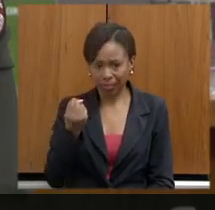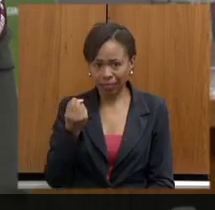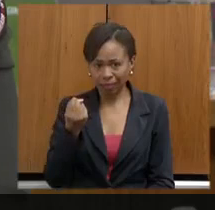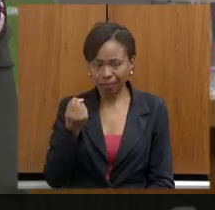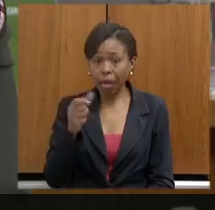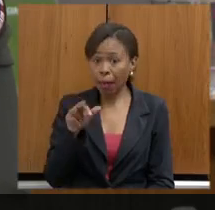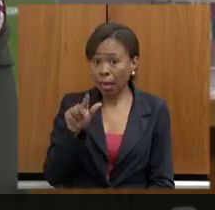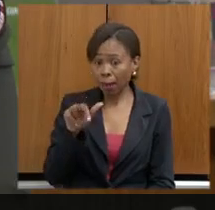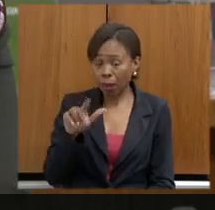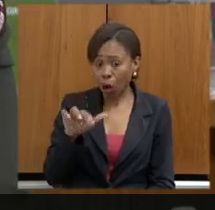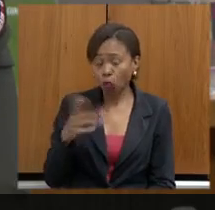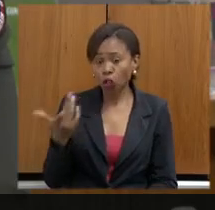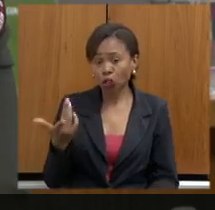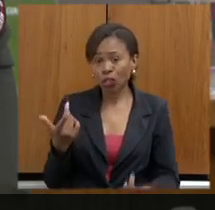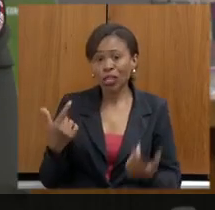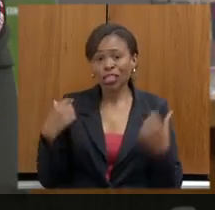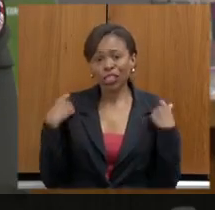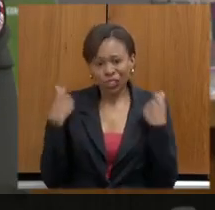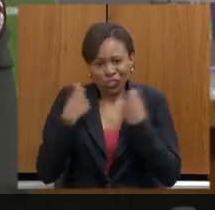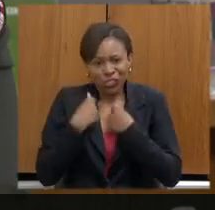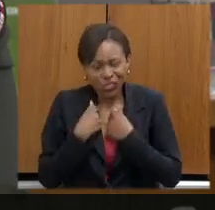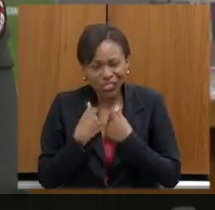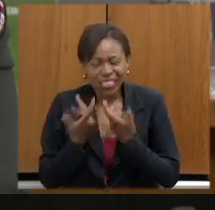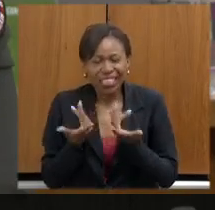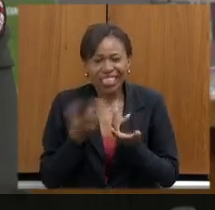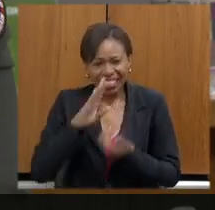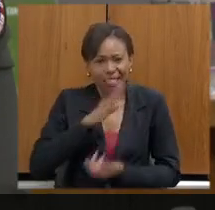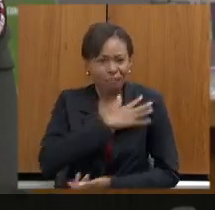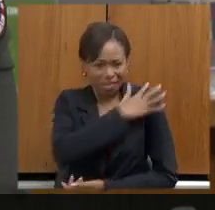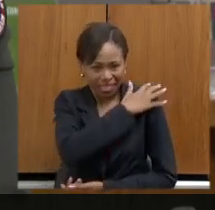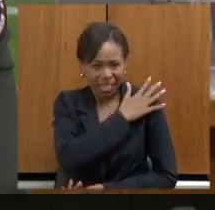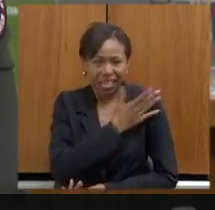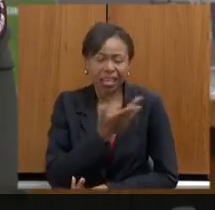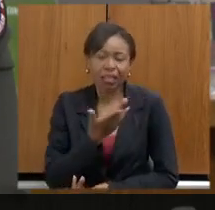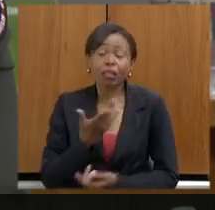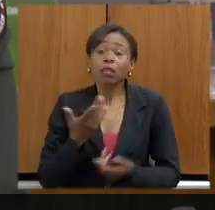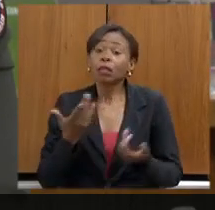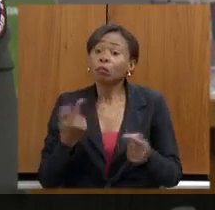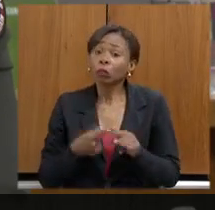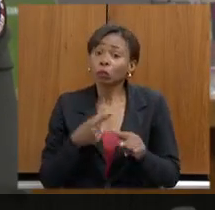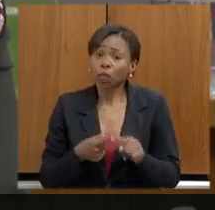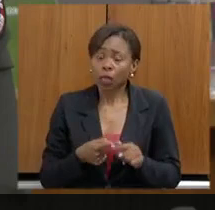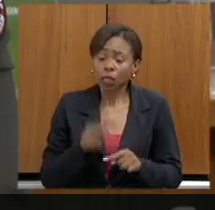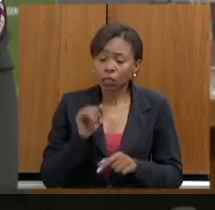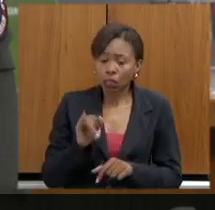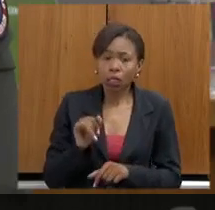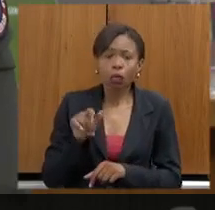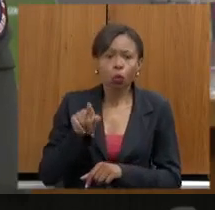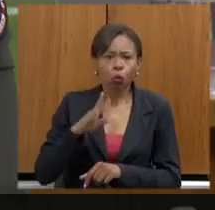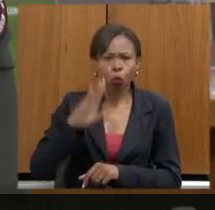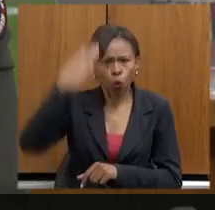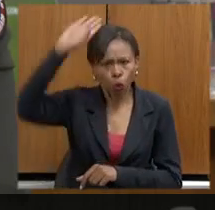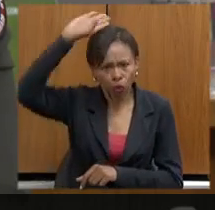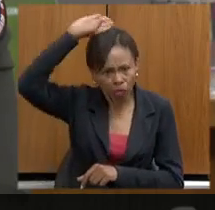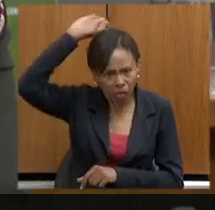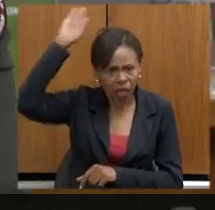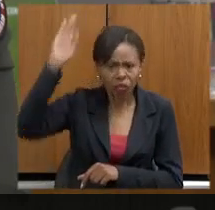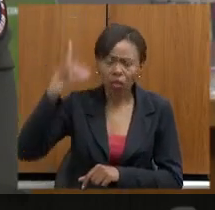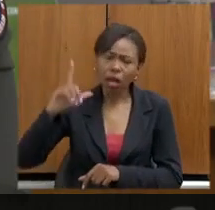militar então Aqueles militares que tem alguma capacitação também